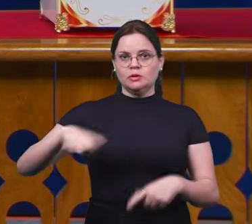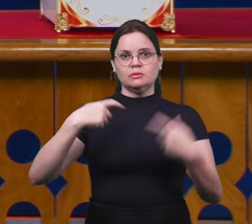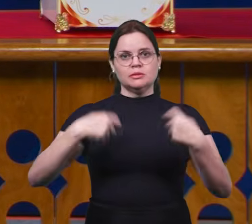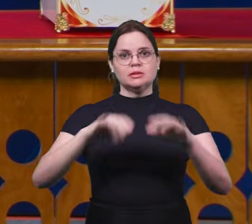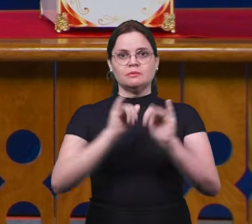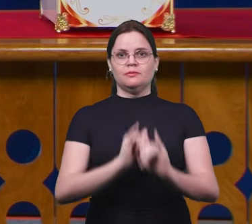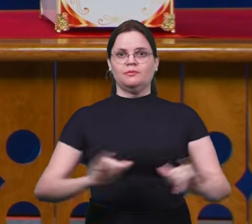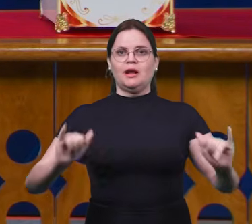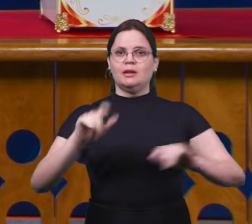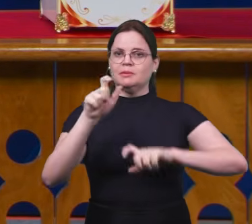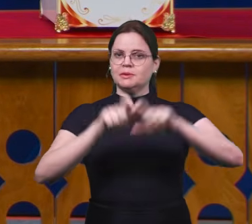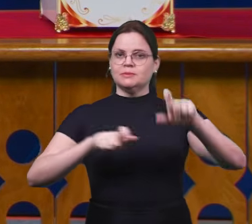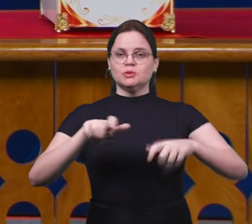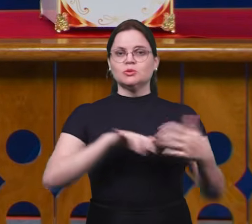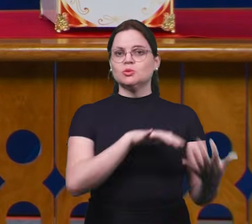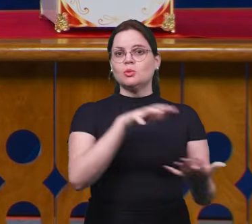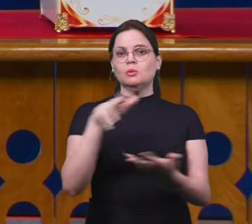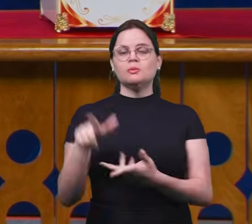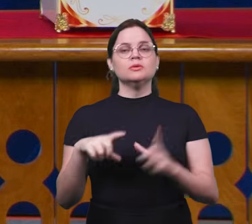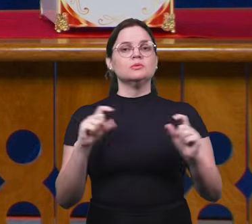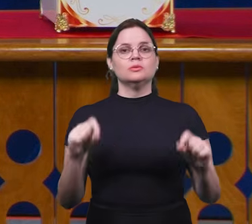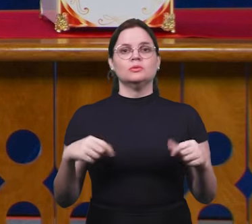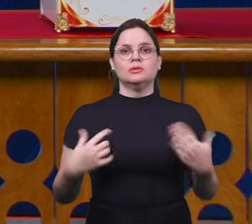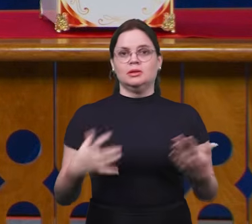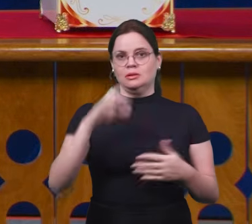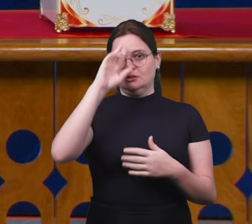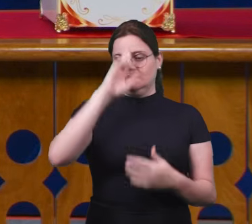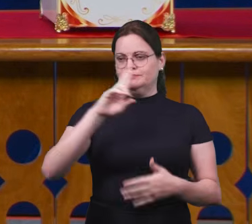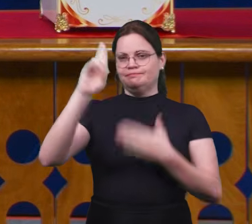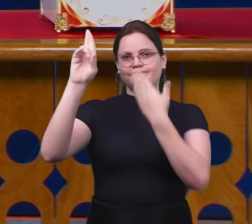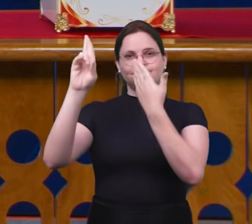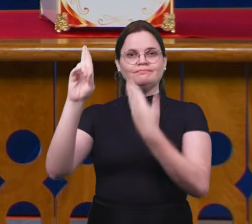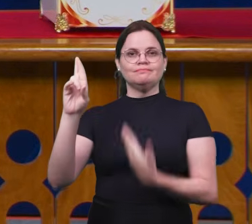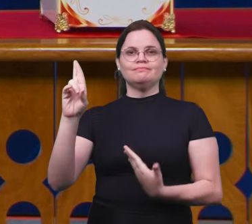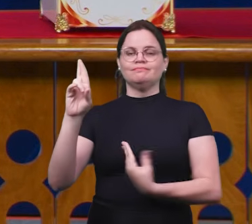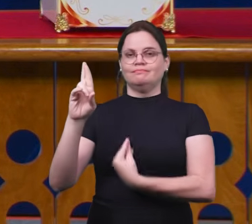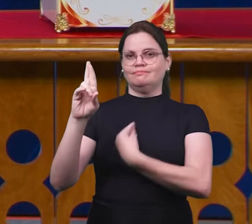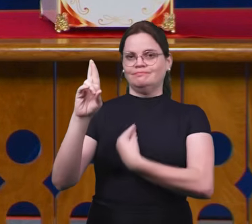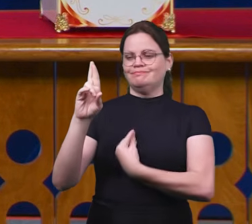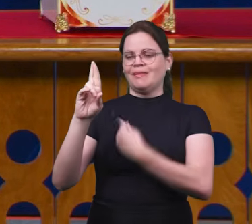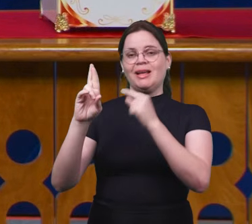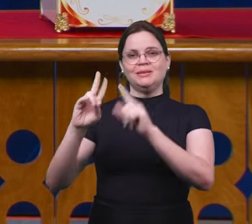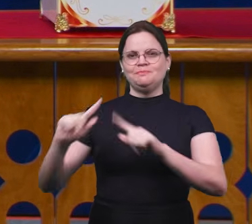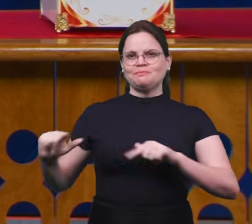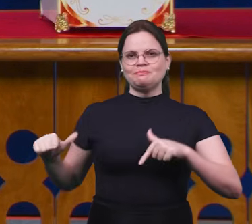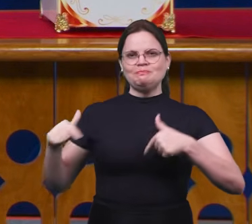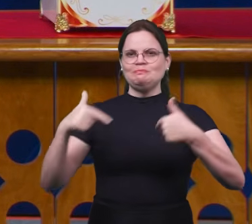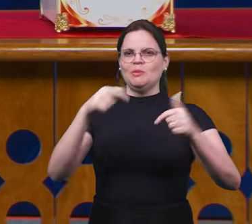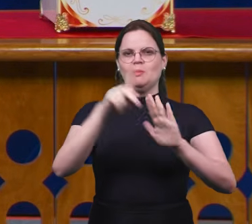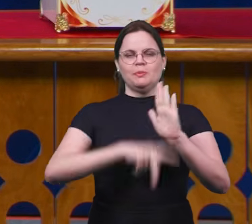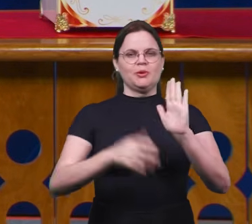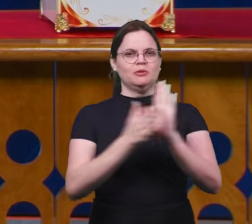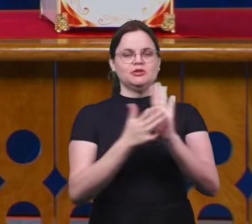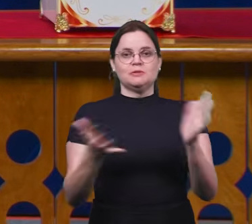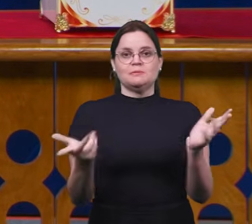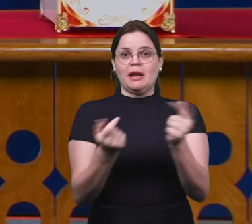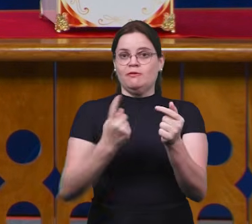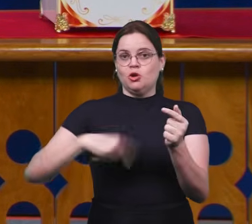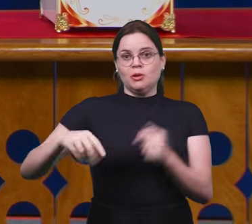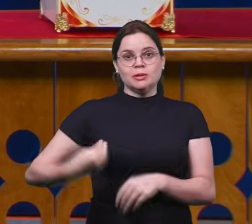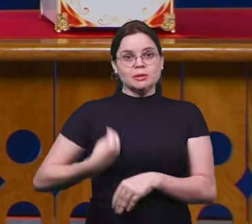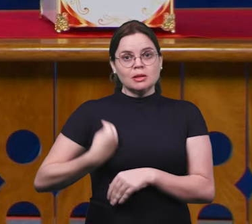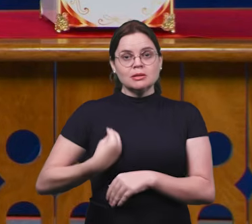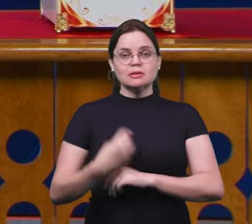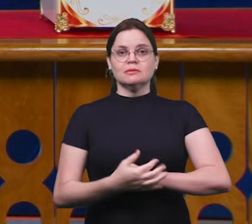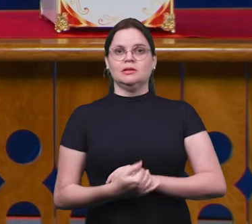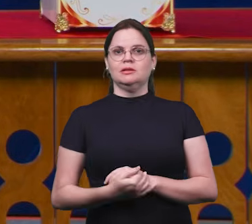palavra para o mundo. A palavra é o quê? O Senhor está realizando uma grande obra nos nossos dias.